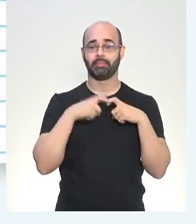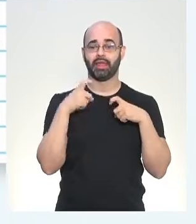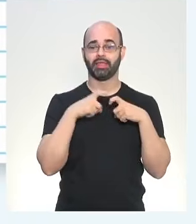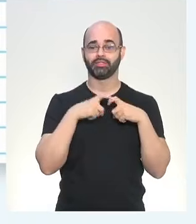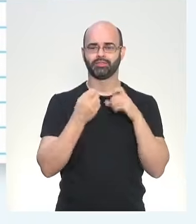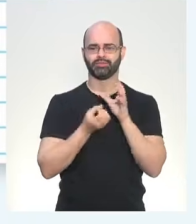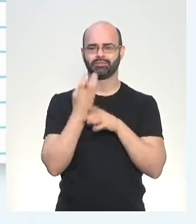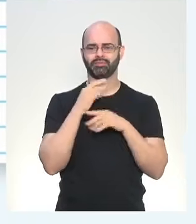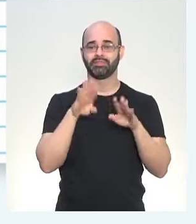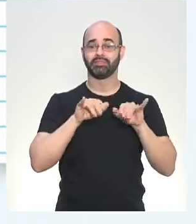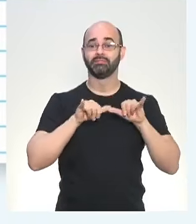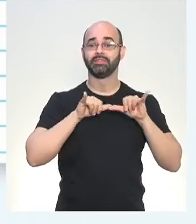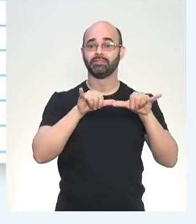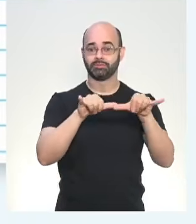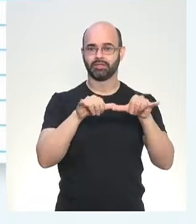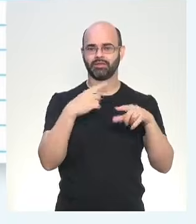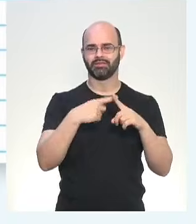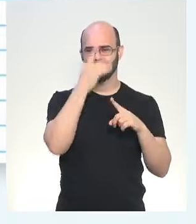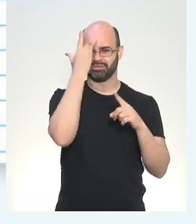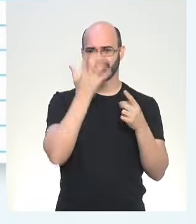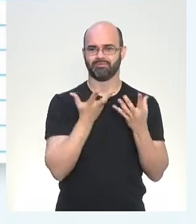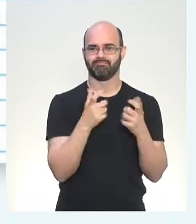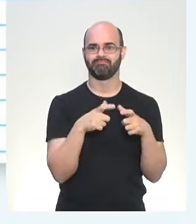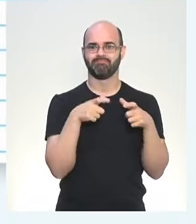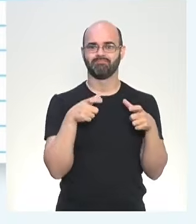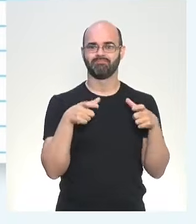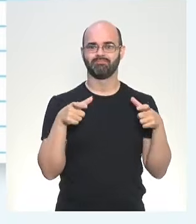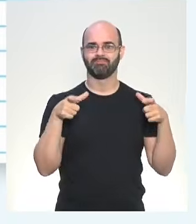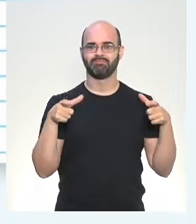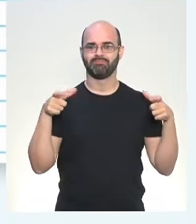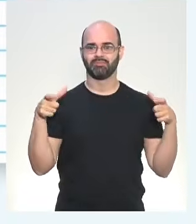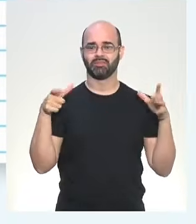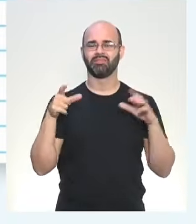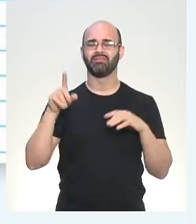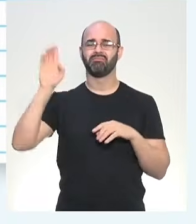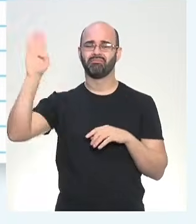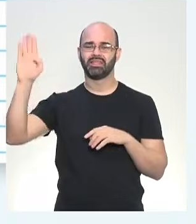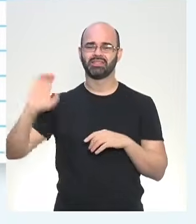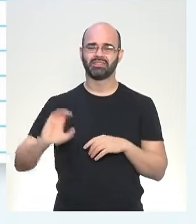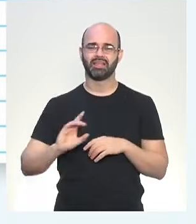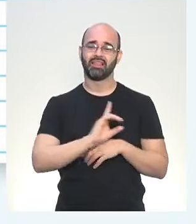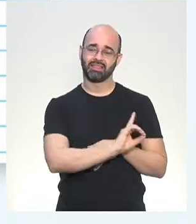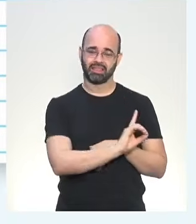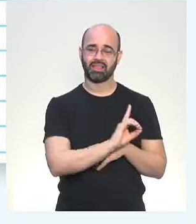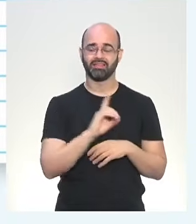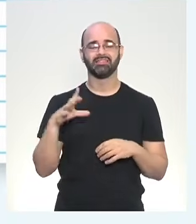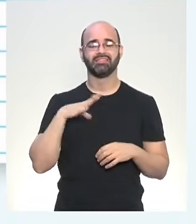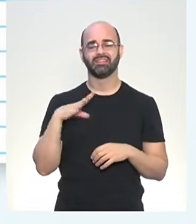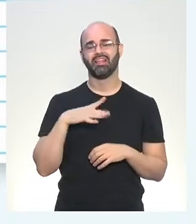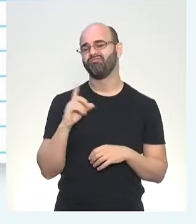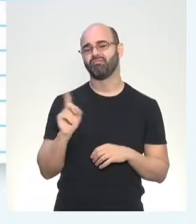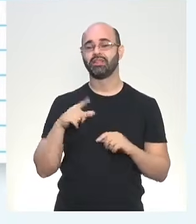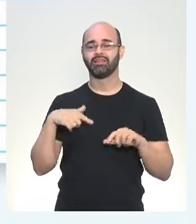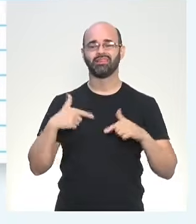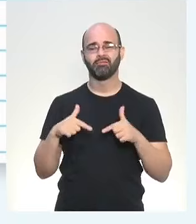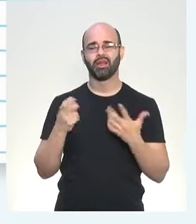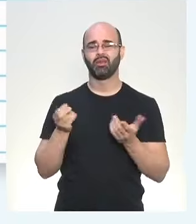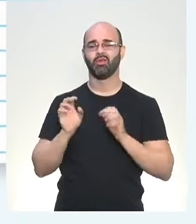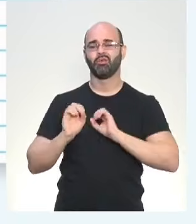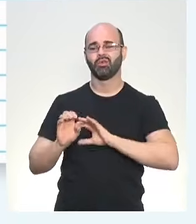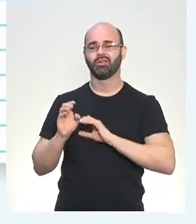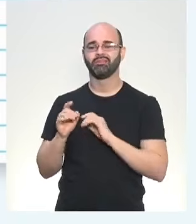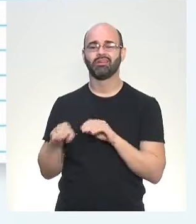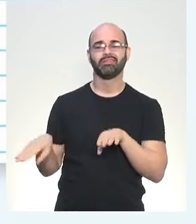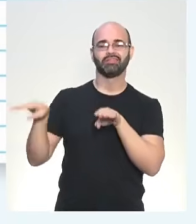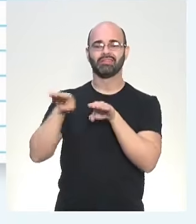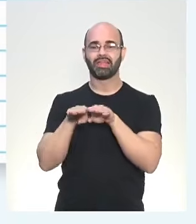e supermercados para atender a essa crescente população. As cidades B, C e D não oferecem condições de trabalho ou educação equivalentes